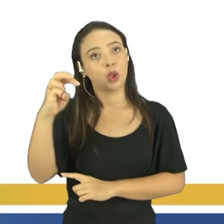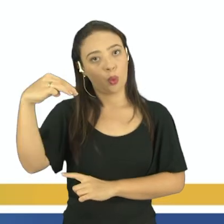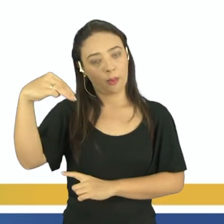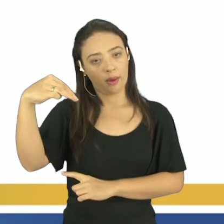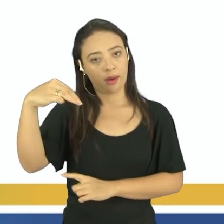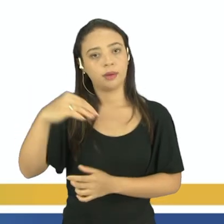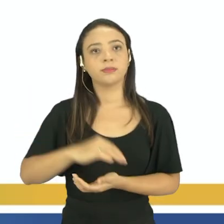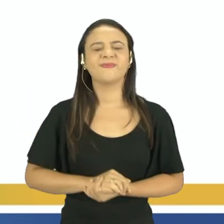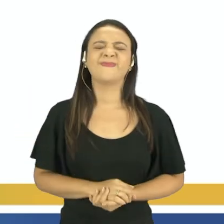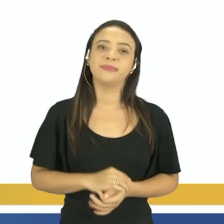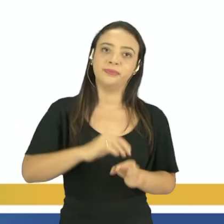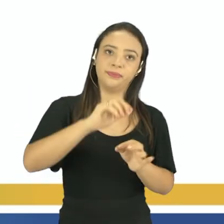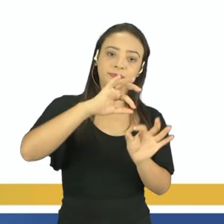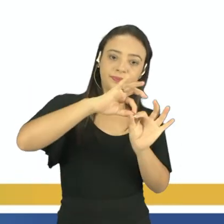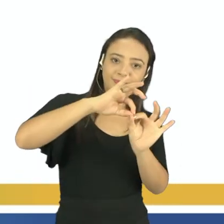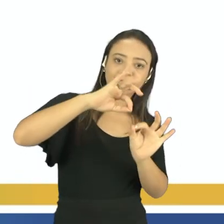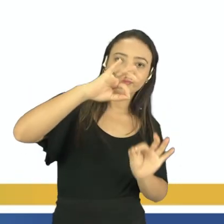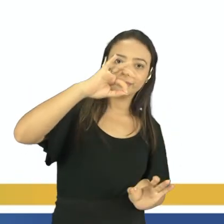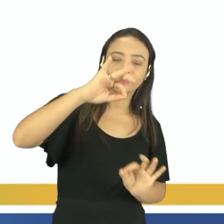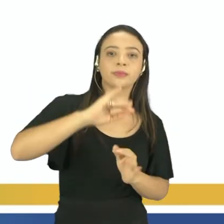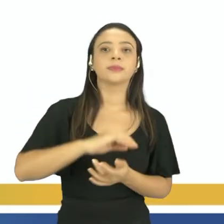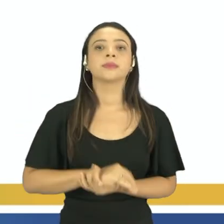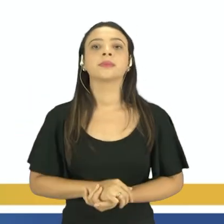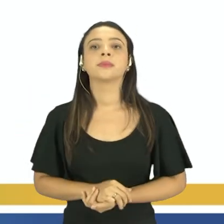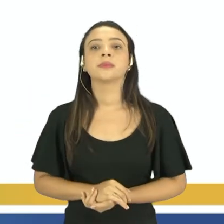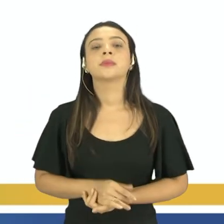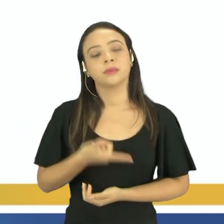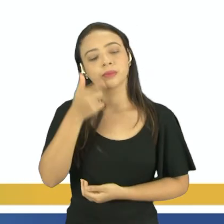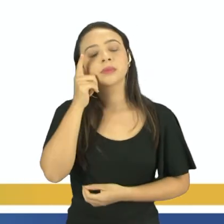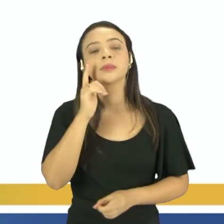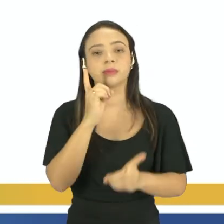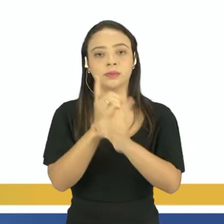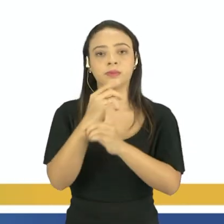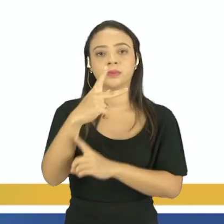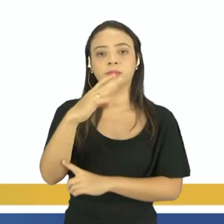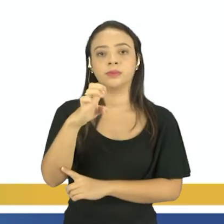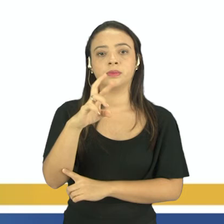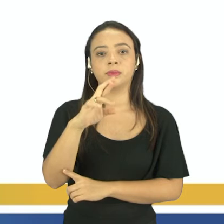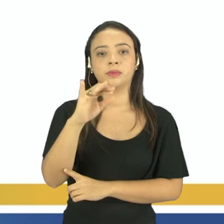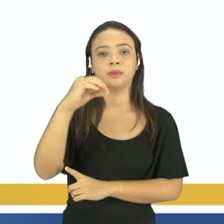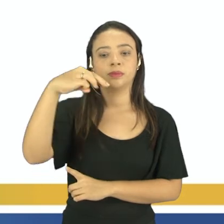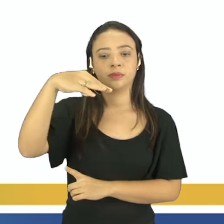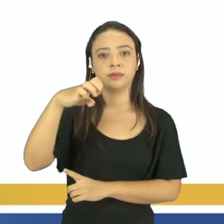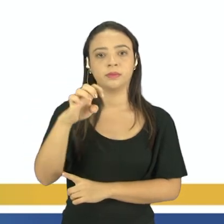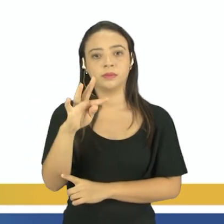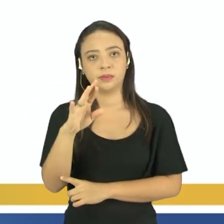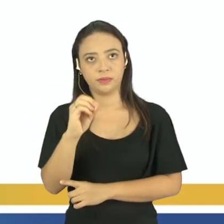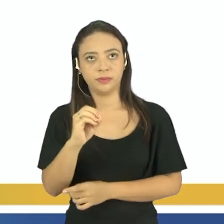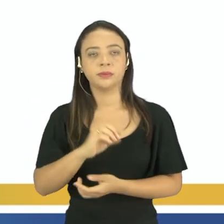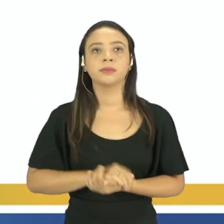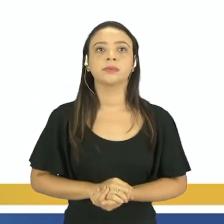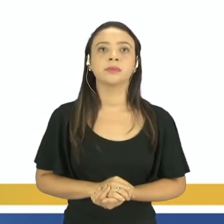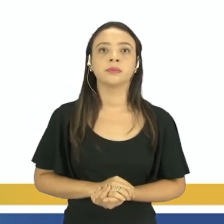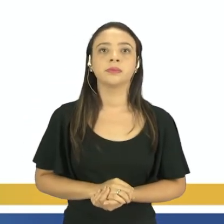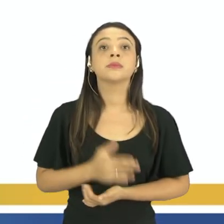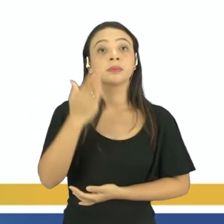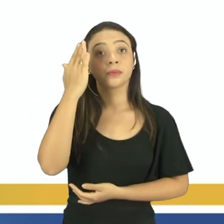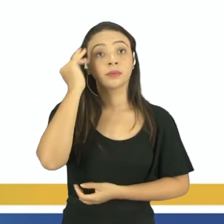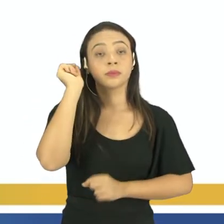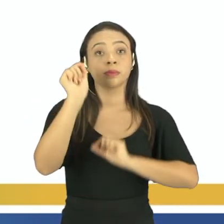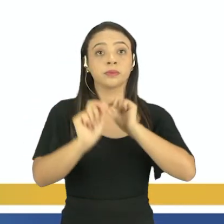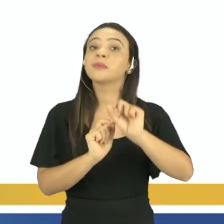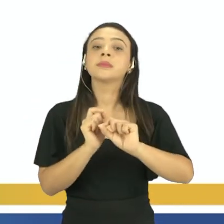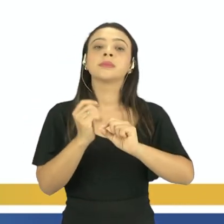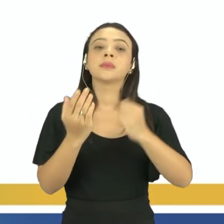certo? Então, isso vai trazer pra gente a ideia do perímetro. Muito bem, então vamos lá. Nós sabemos, né,